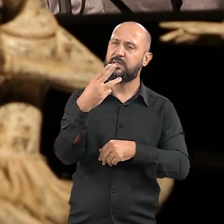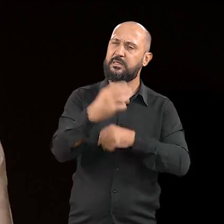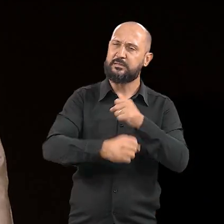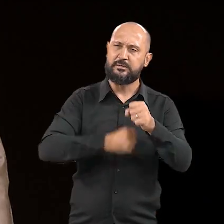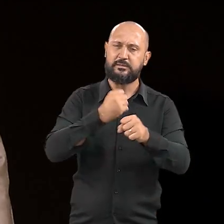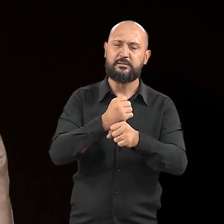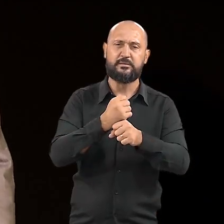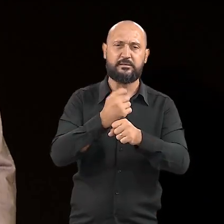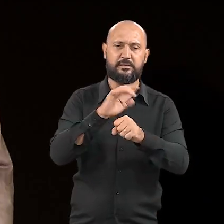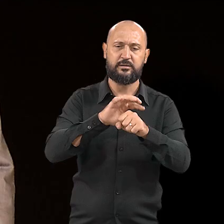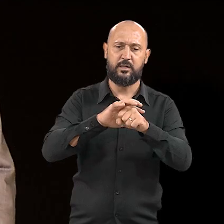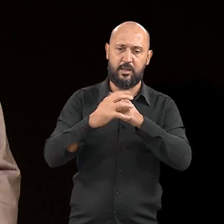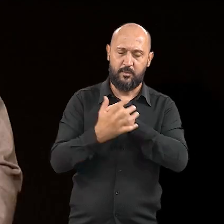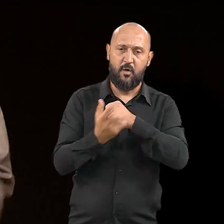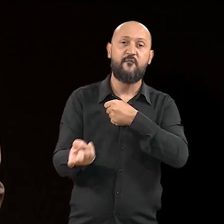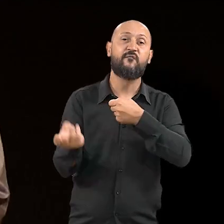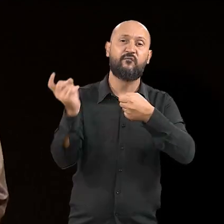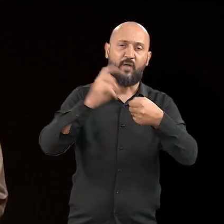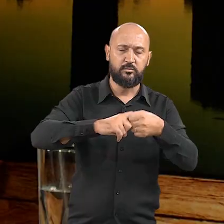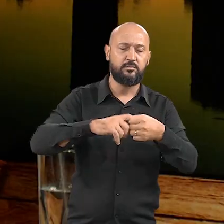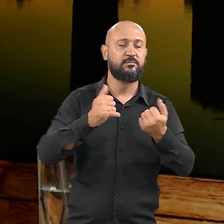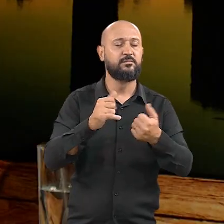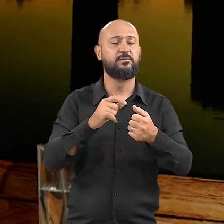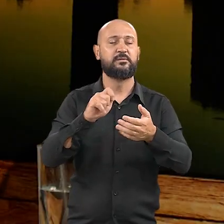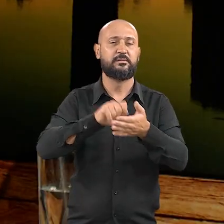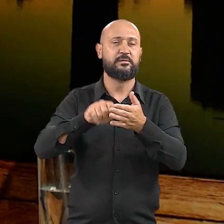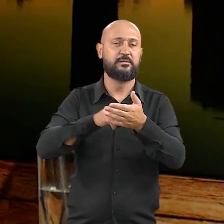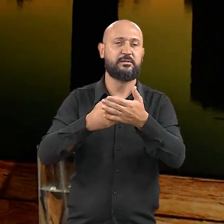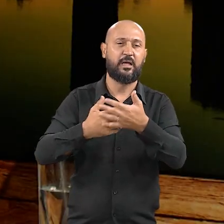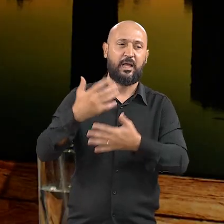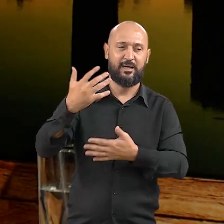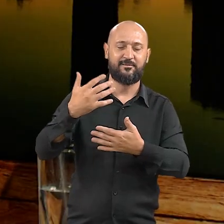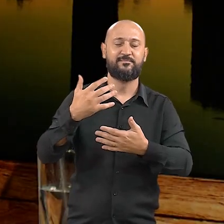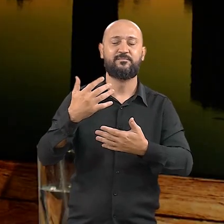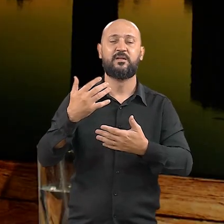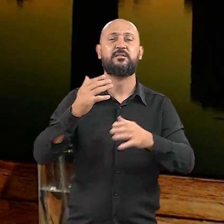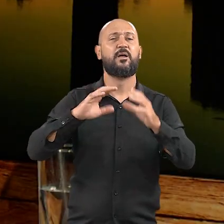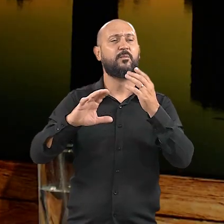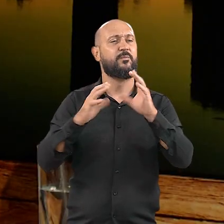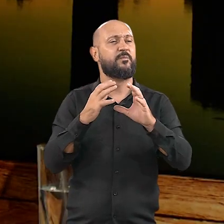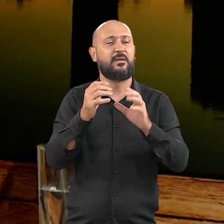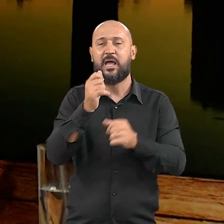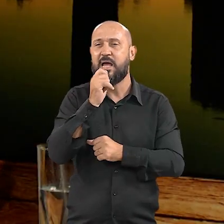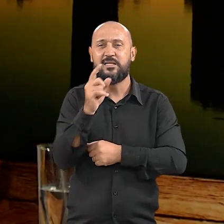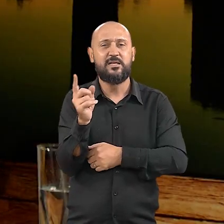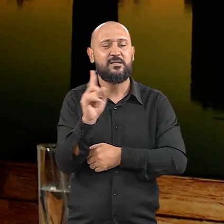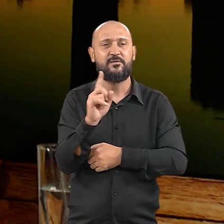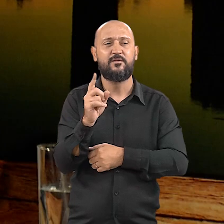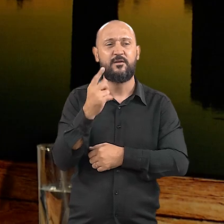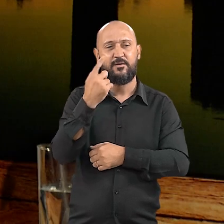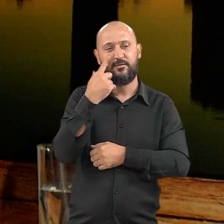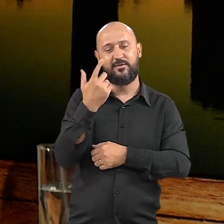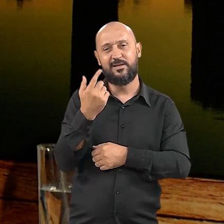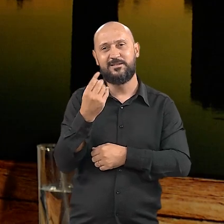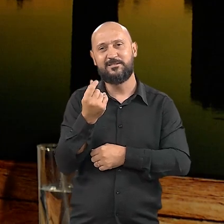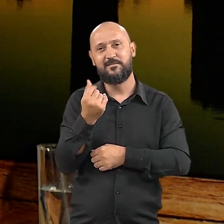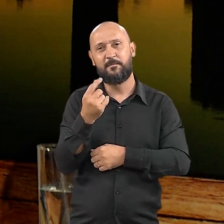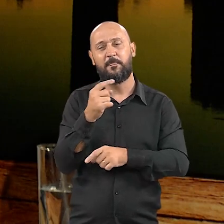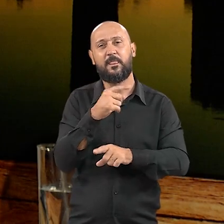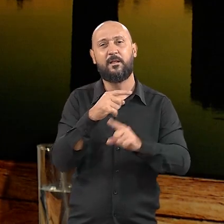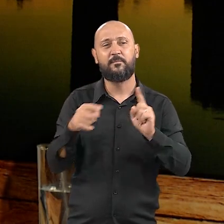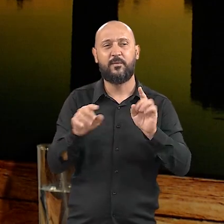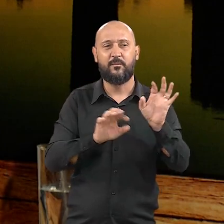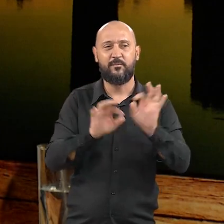anos, depois da pandemia... Retomamos e eu fiz essa música, que ela ainda não está... A gente fez